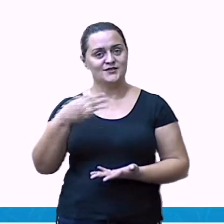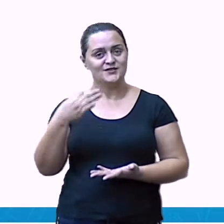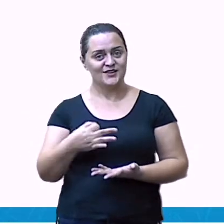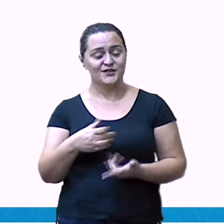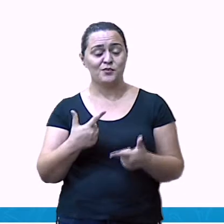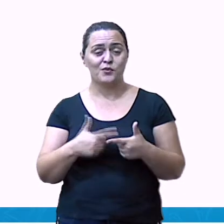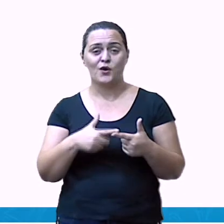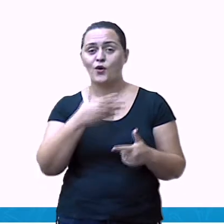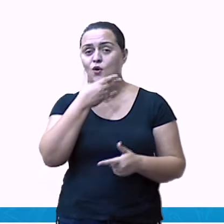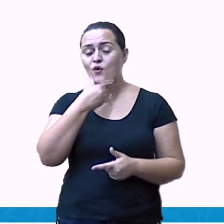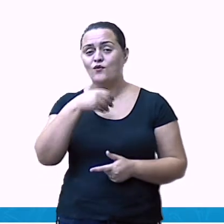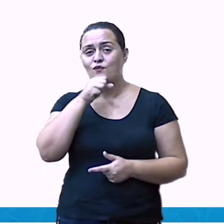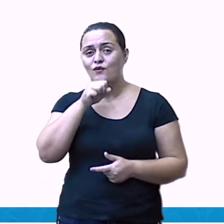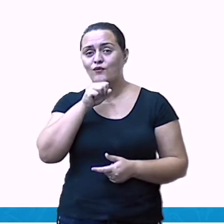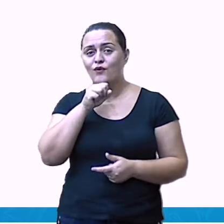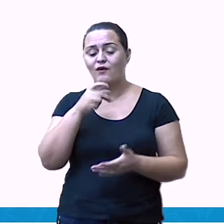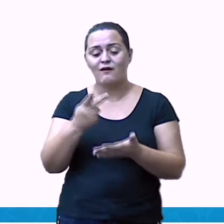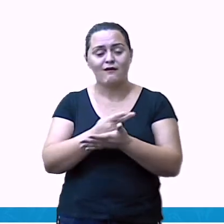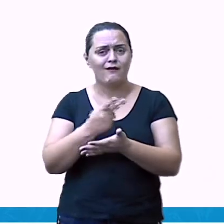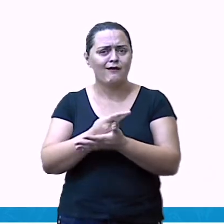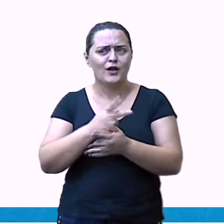a história toda.